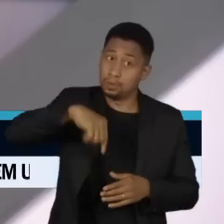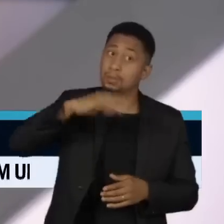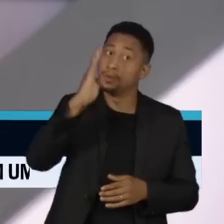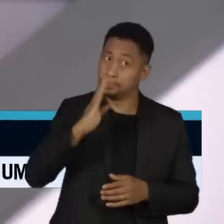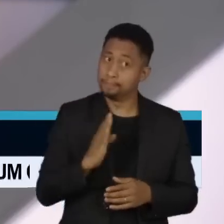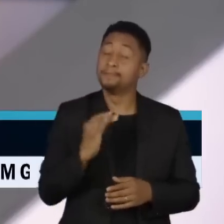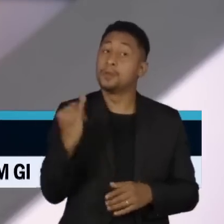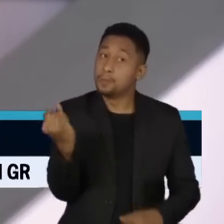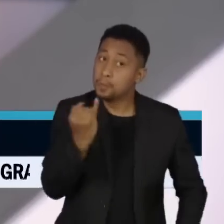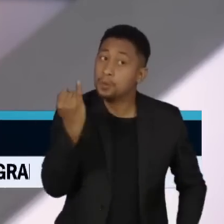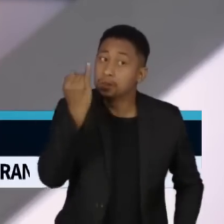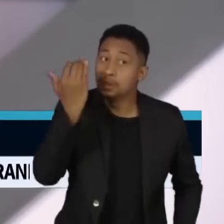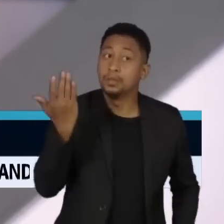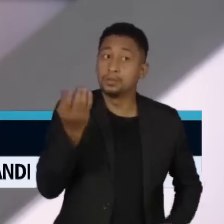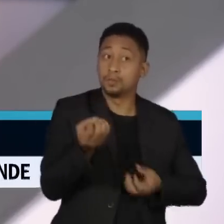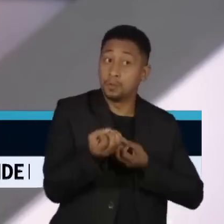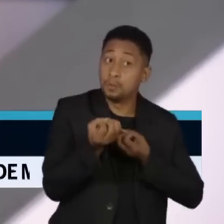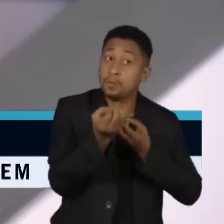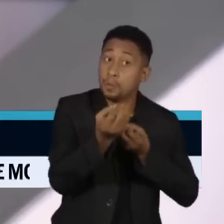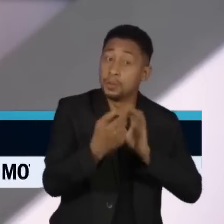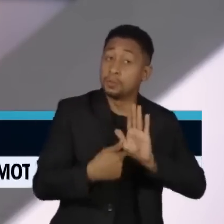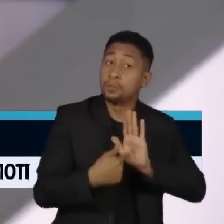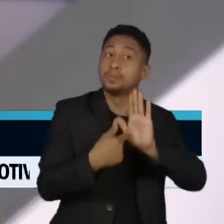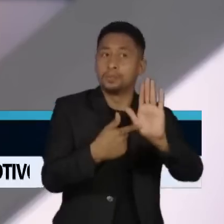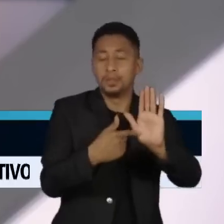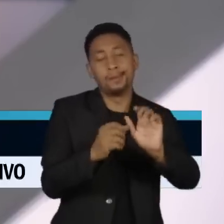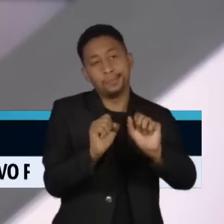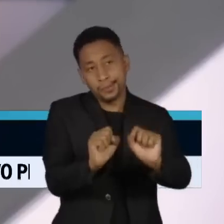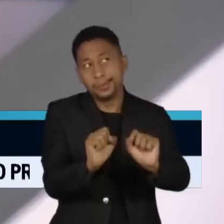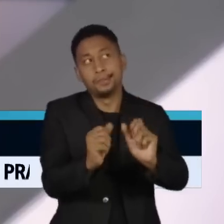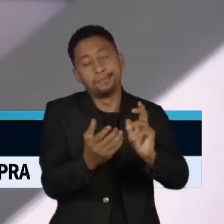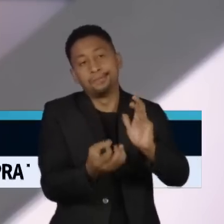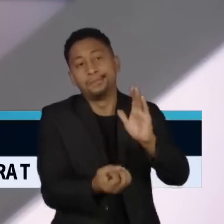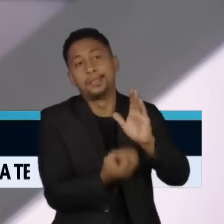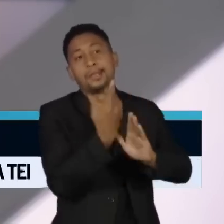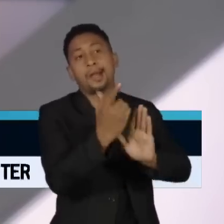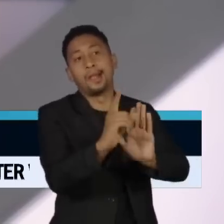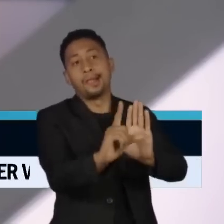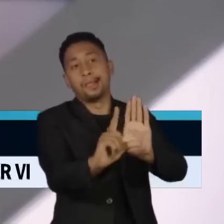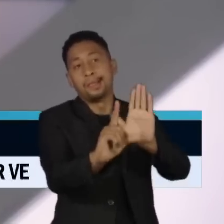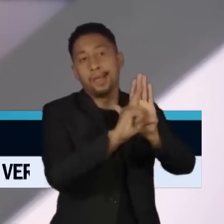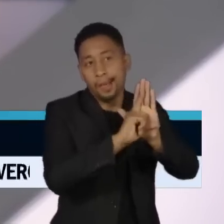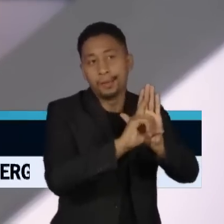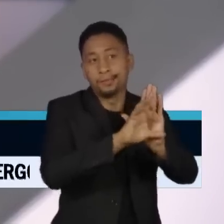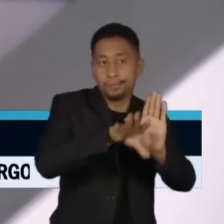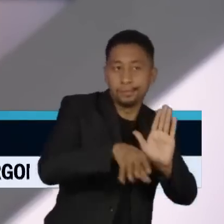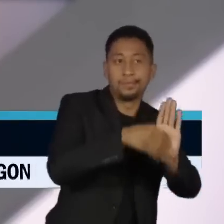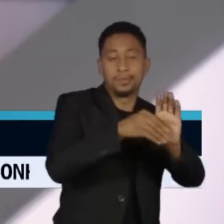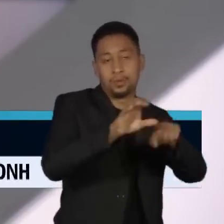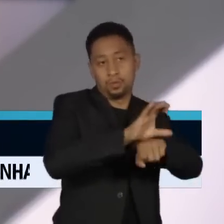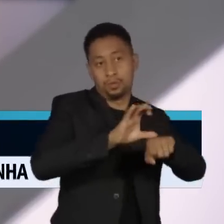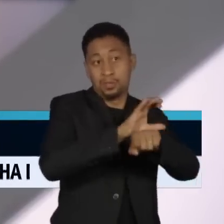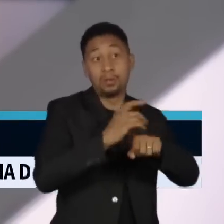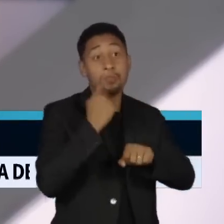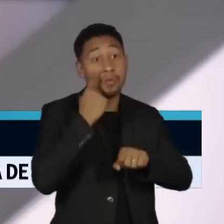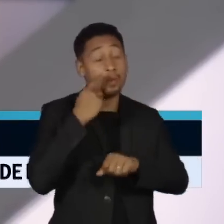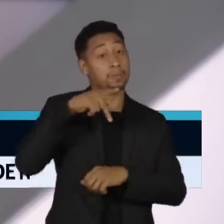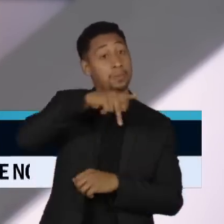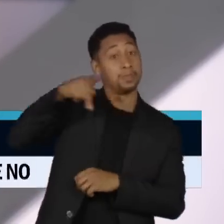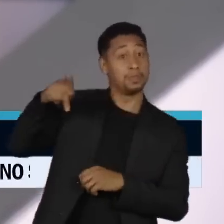se for o caso caracterizado uma legislação ou mesmo na construção como deve ou não deve proceder um presidente